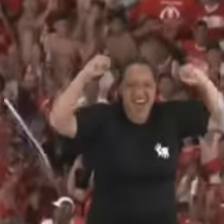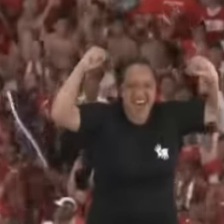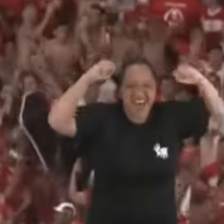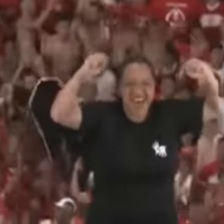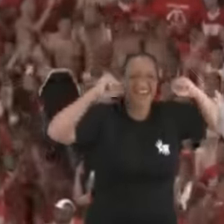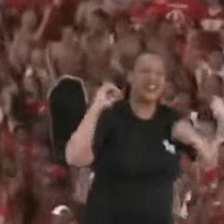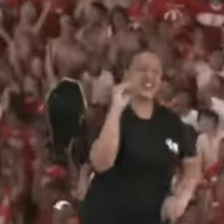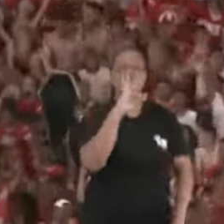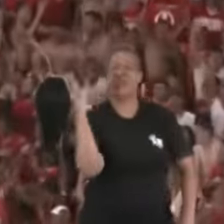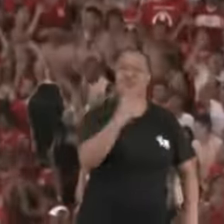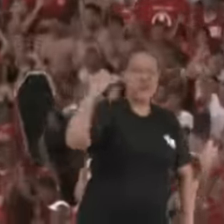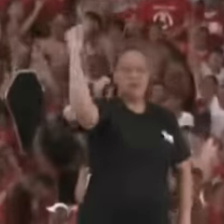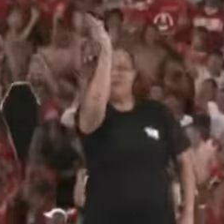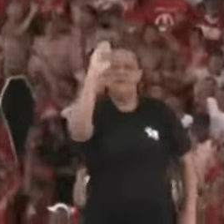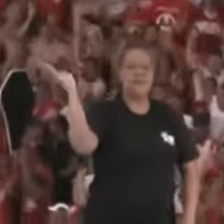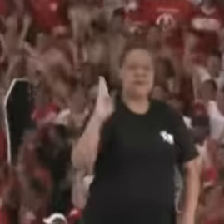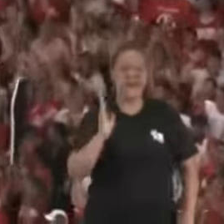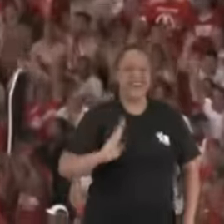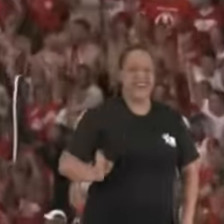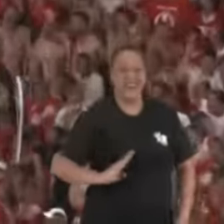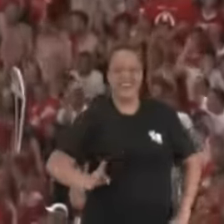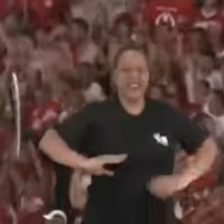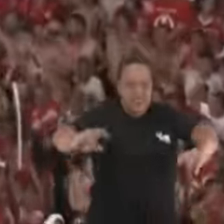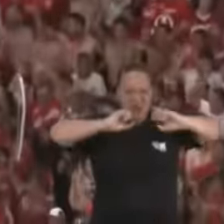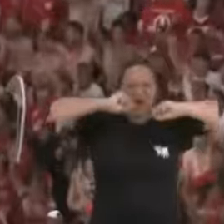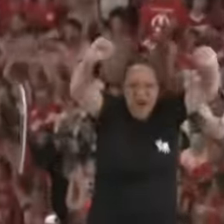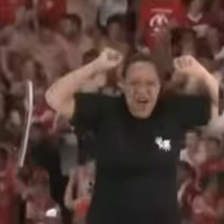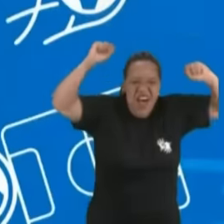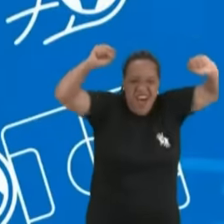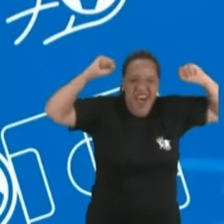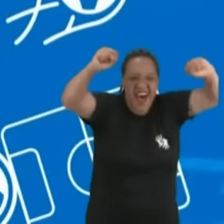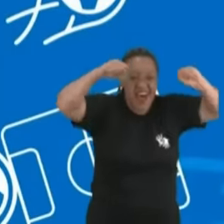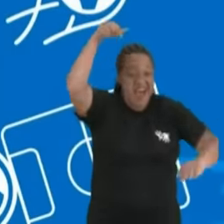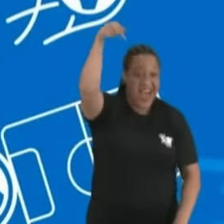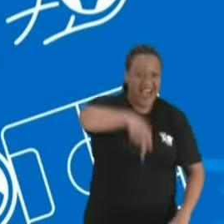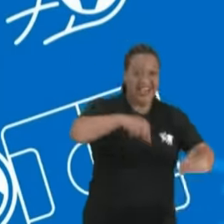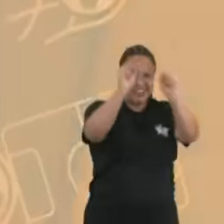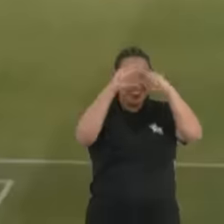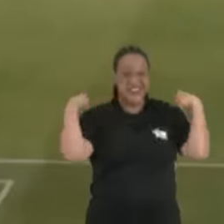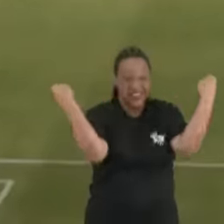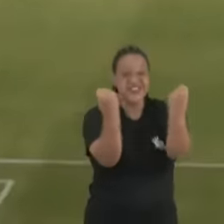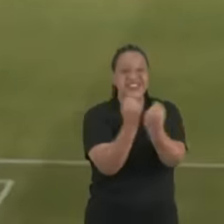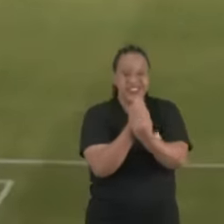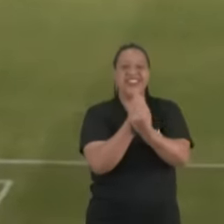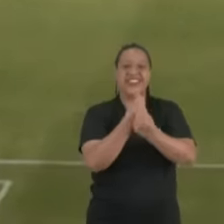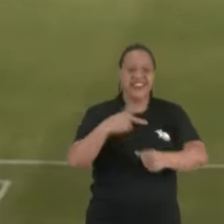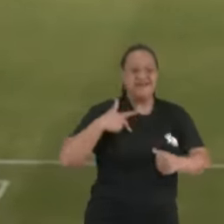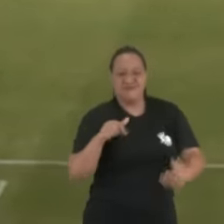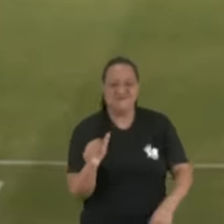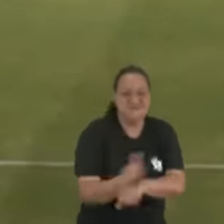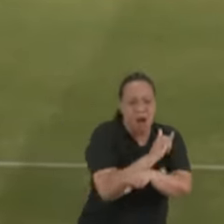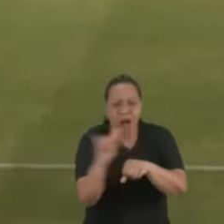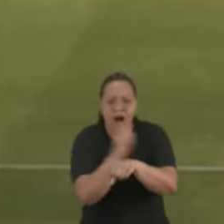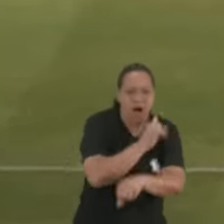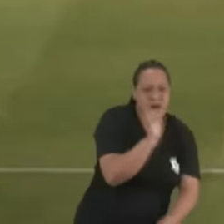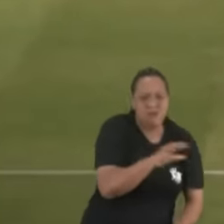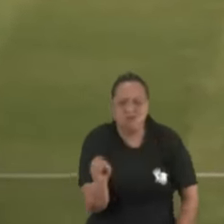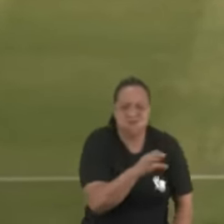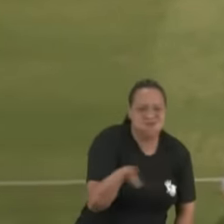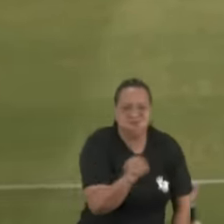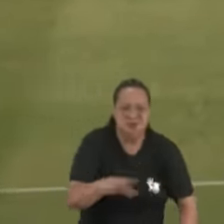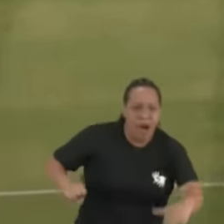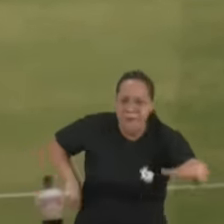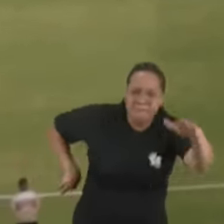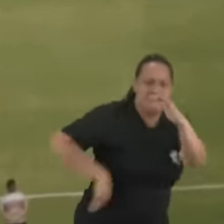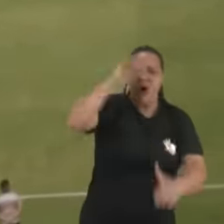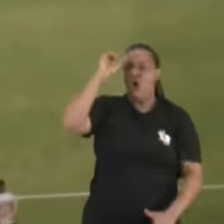todo o Brasil, uma festa tremenda aqui no estádio Rei Pelé. O Hereda fez o improvável, ele é destro, cortou